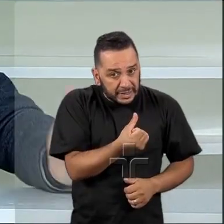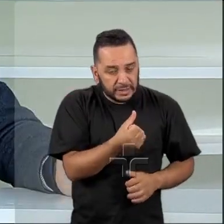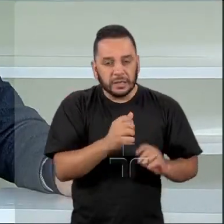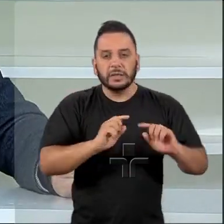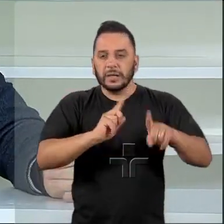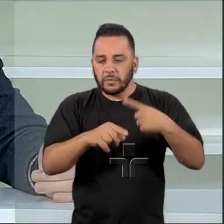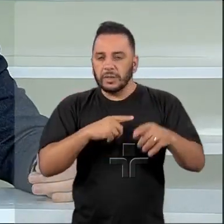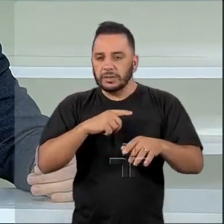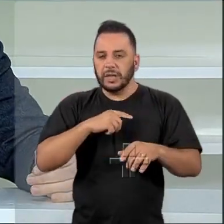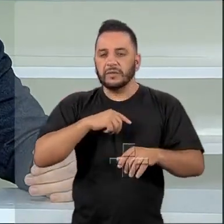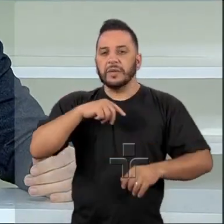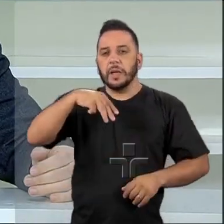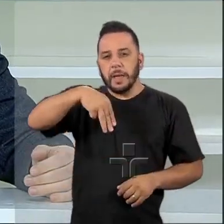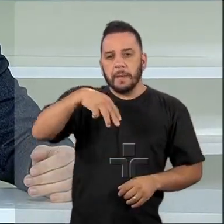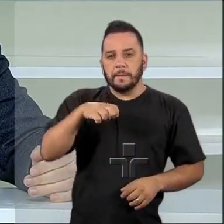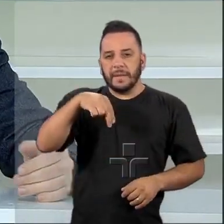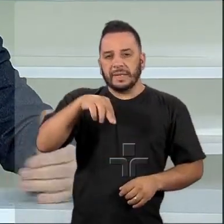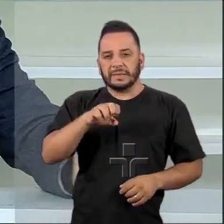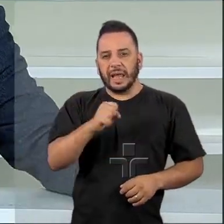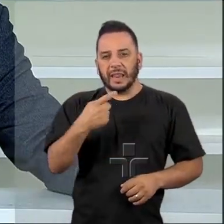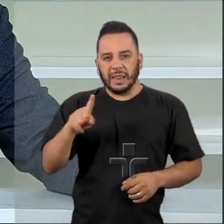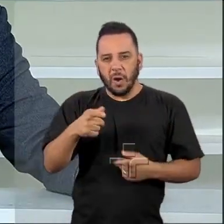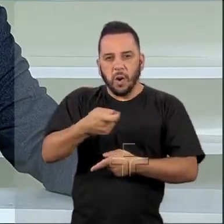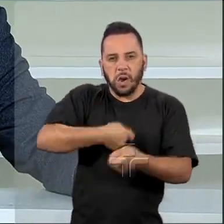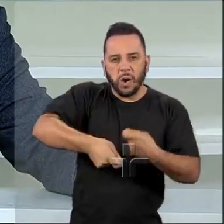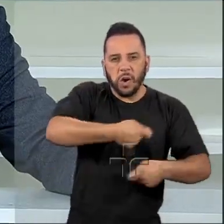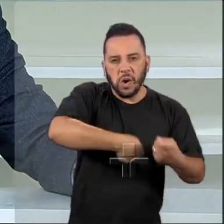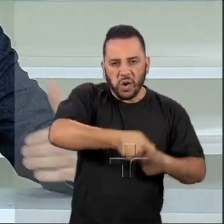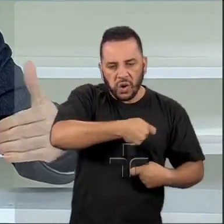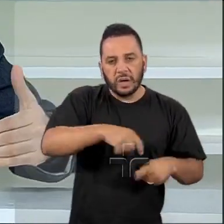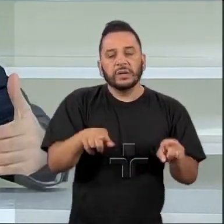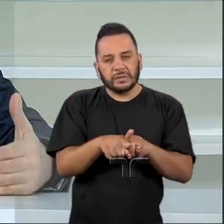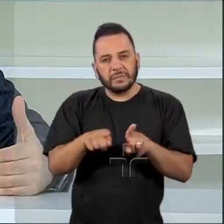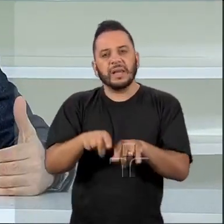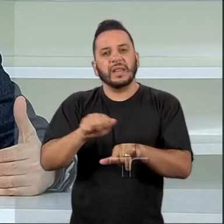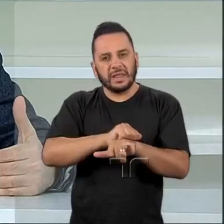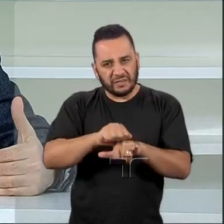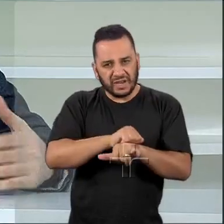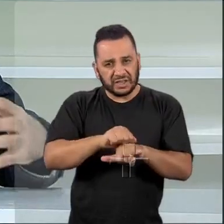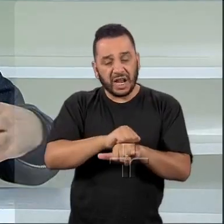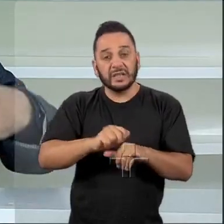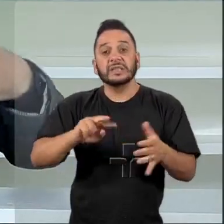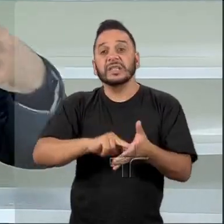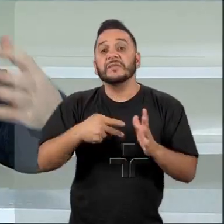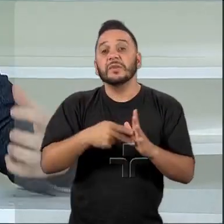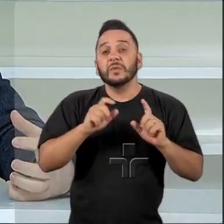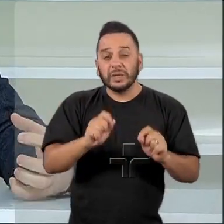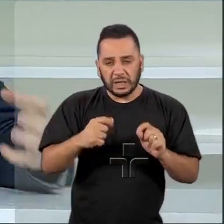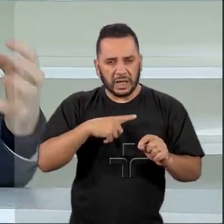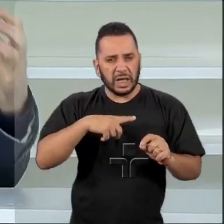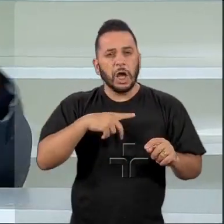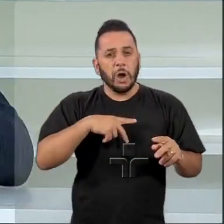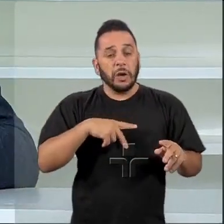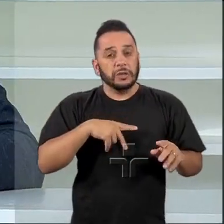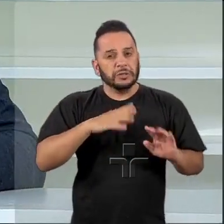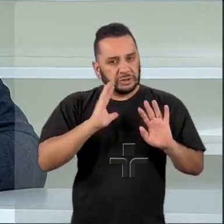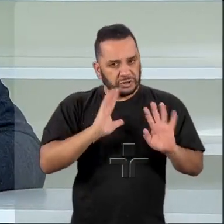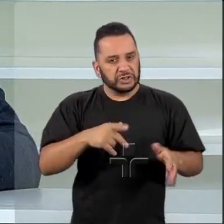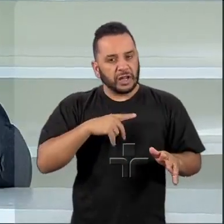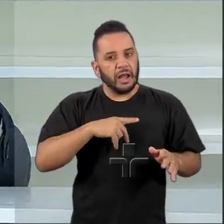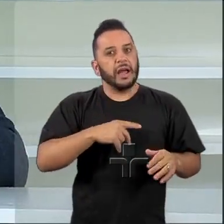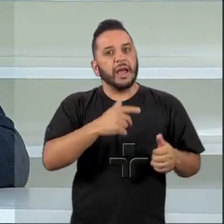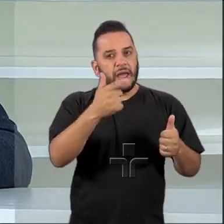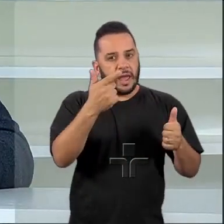pessoas falaram, não, peraí, você teve uma outra chance e você fez de novo? Então, acho que a raiva, essa coisa do antipetismo, ela dobrou